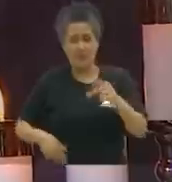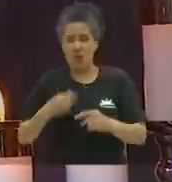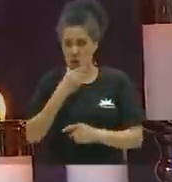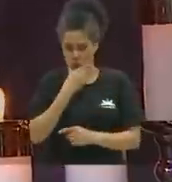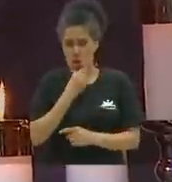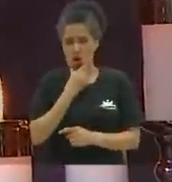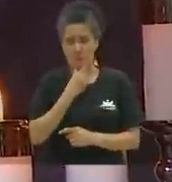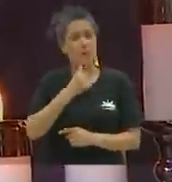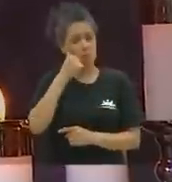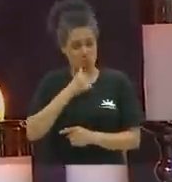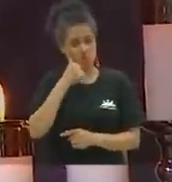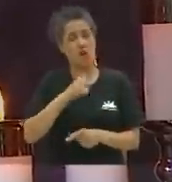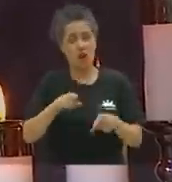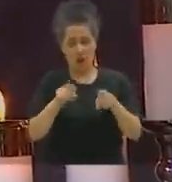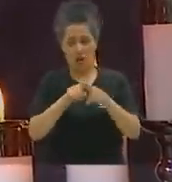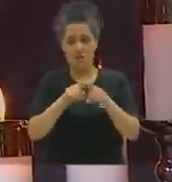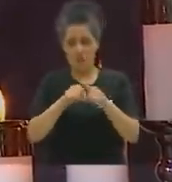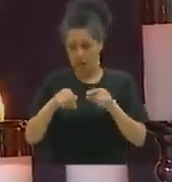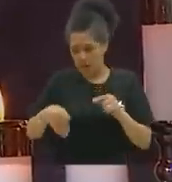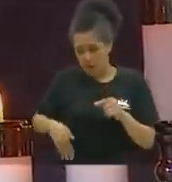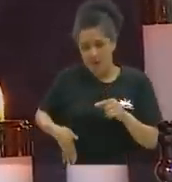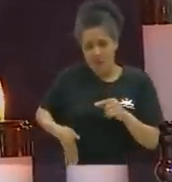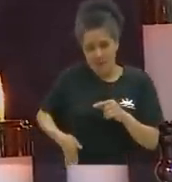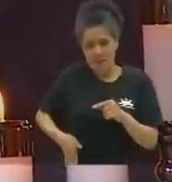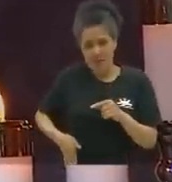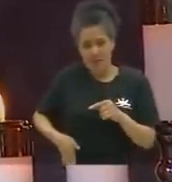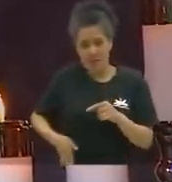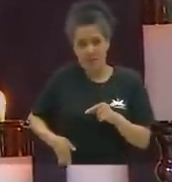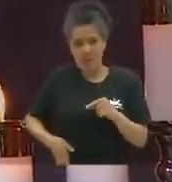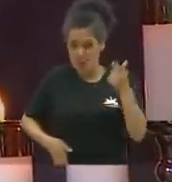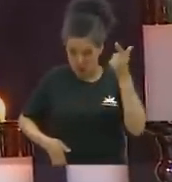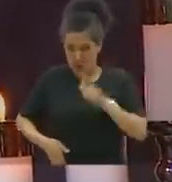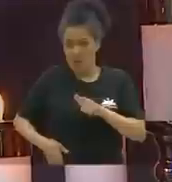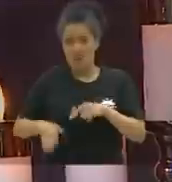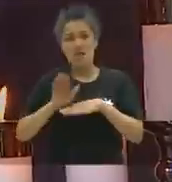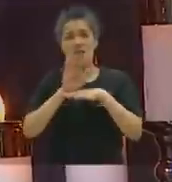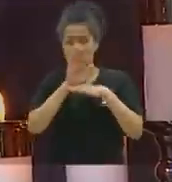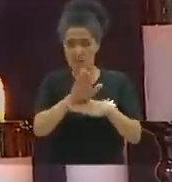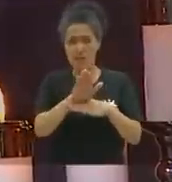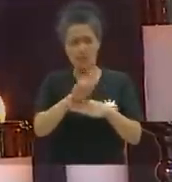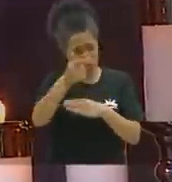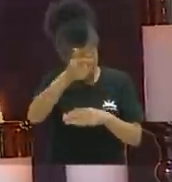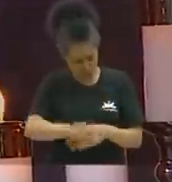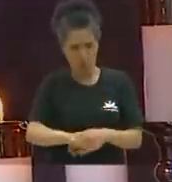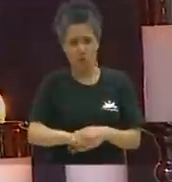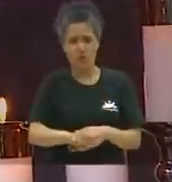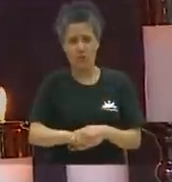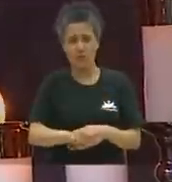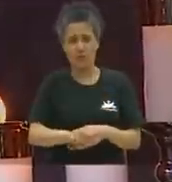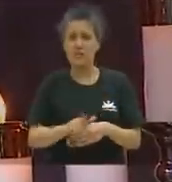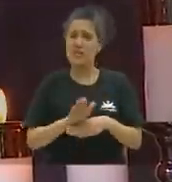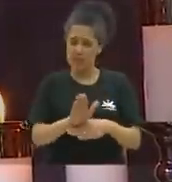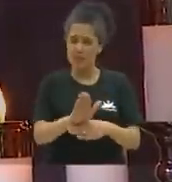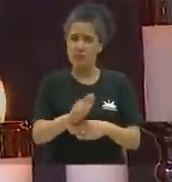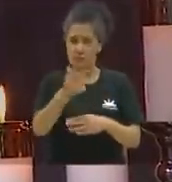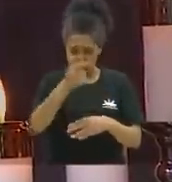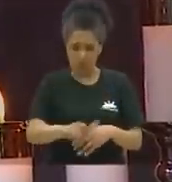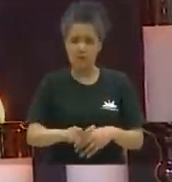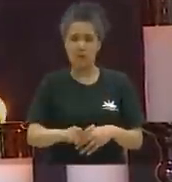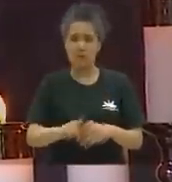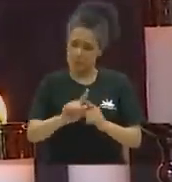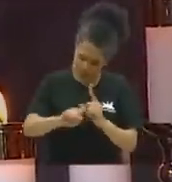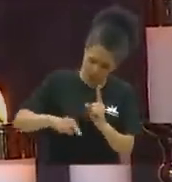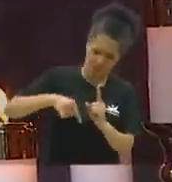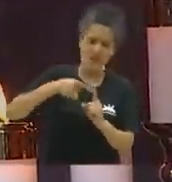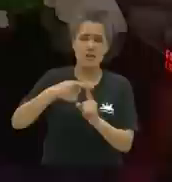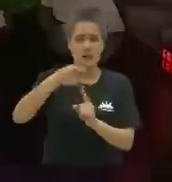mulher. Você já doou? Doe de novo. Agora, doe de novo. Mais